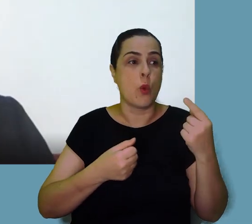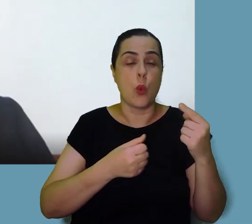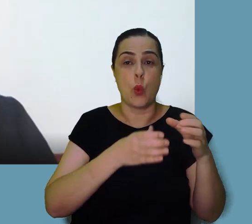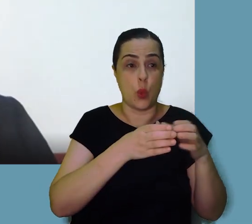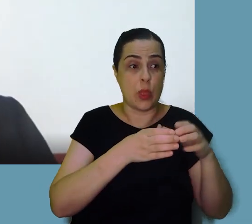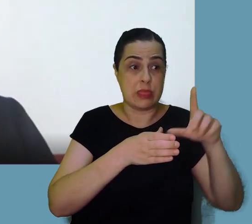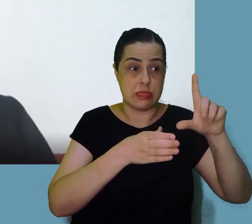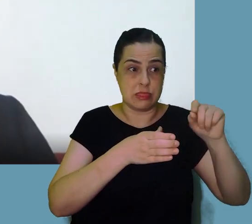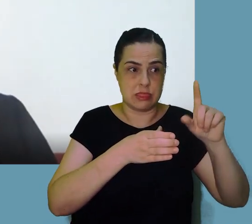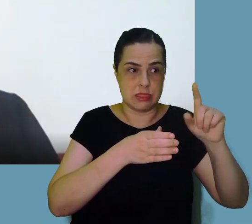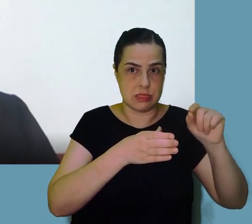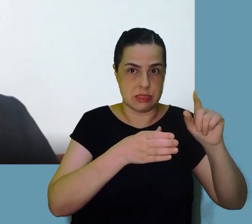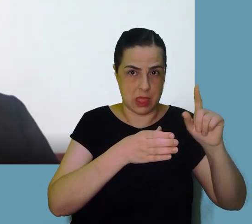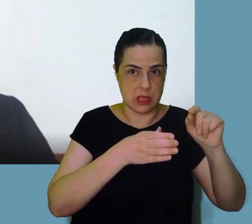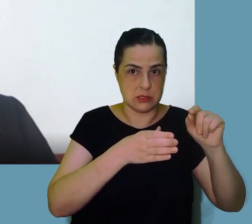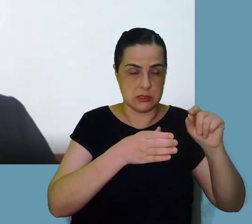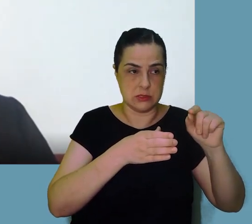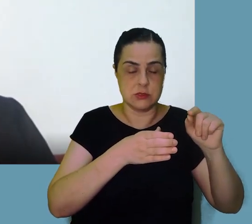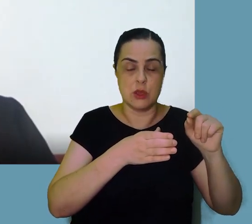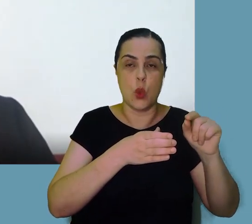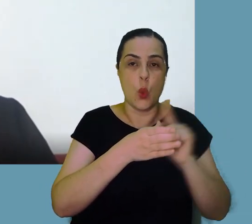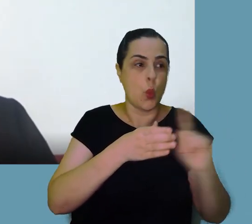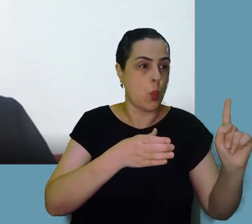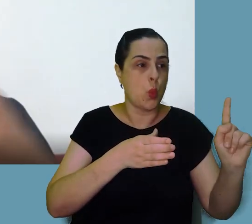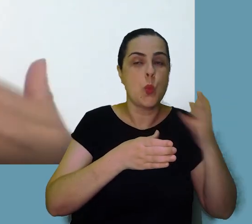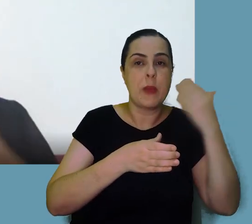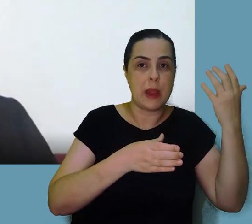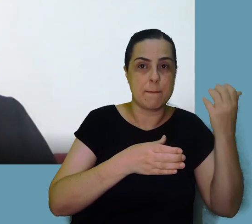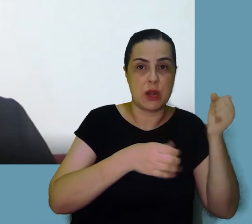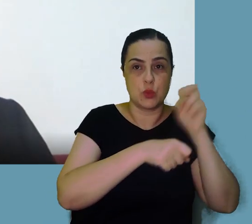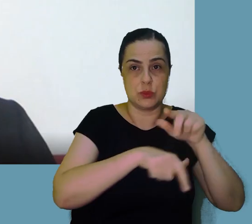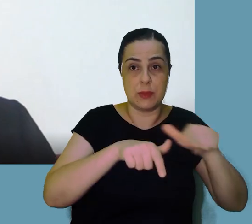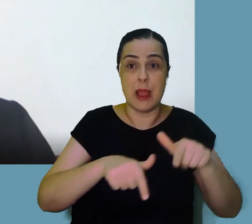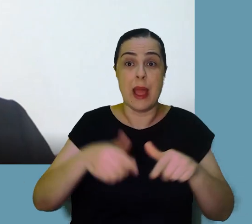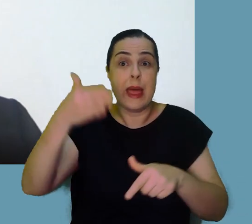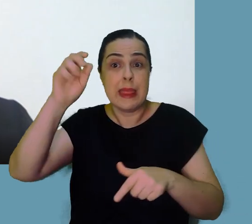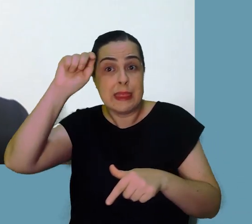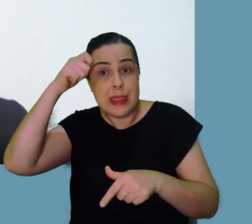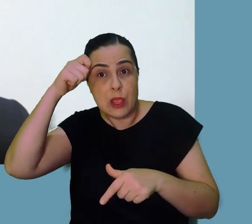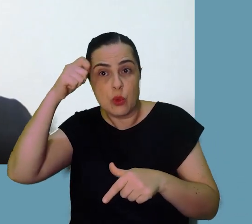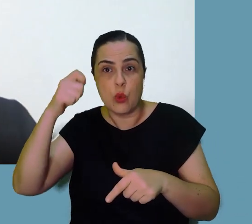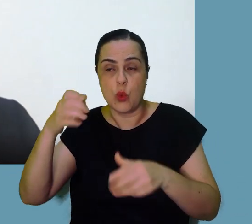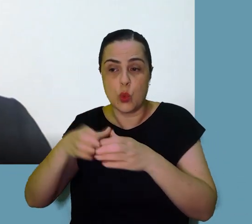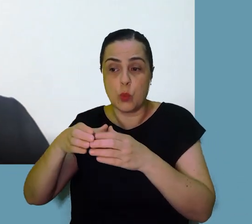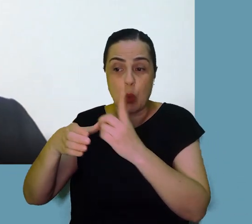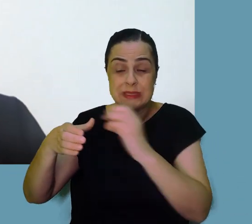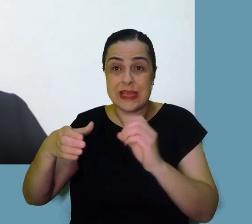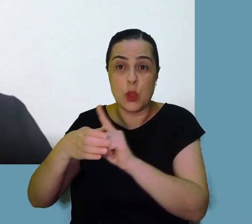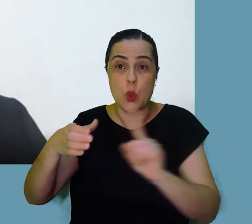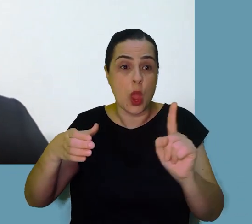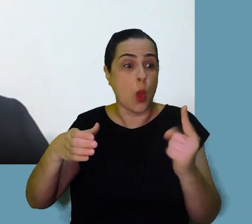da escolaridade, né? E aí a gente vê muito isso refletido nos projetos que a gente toca. A gente